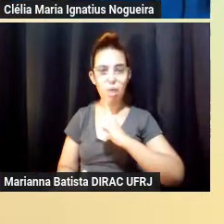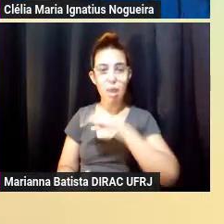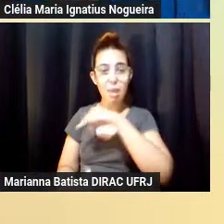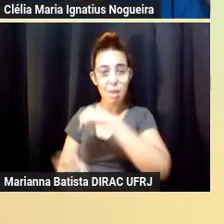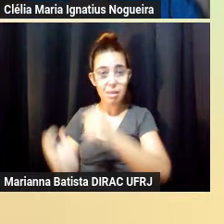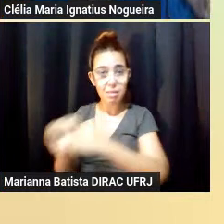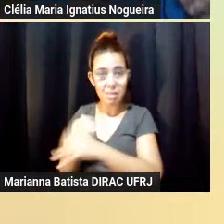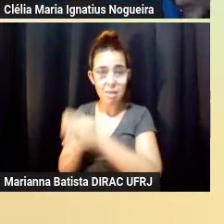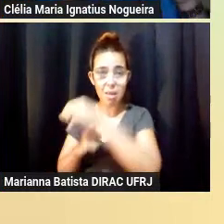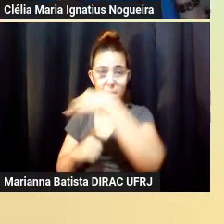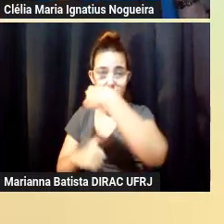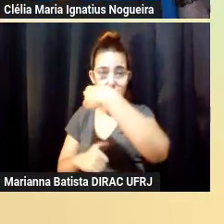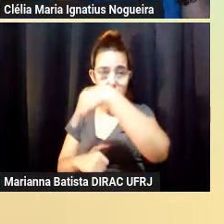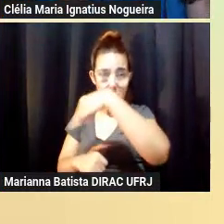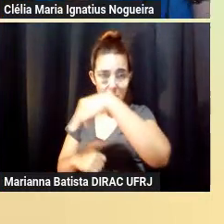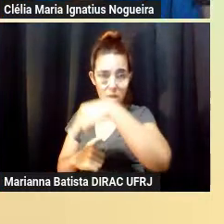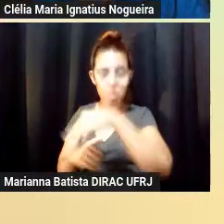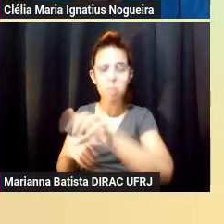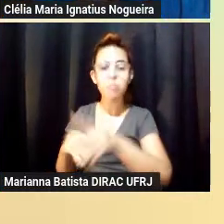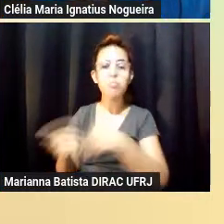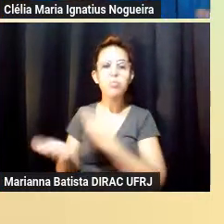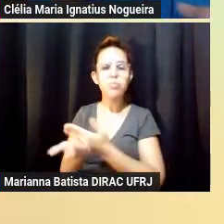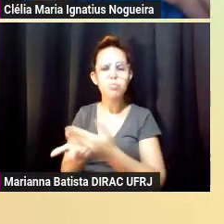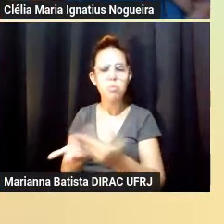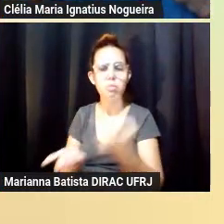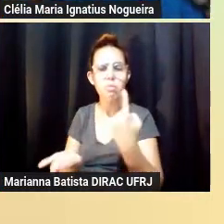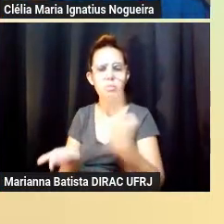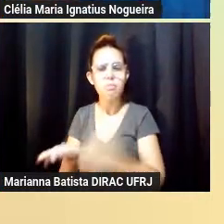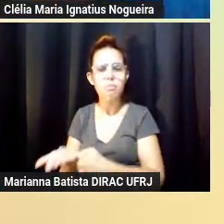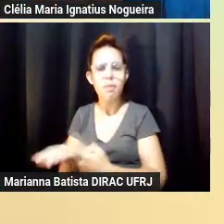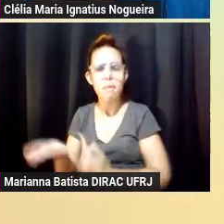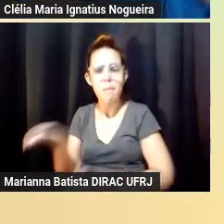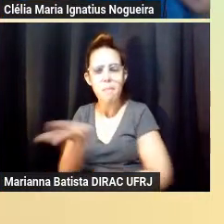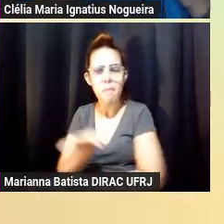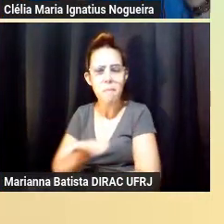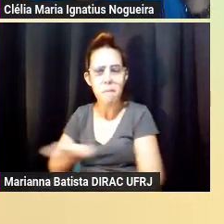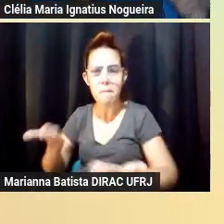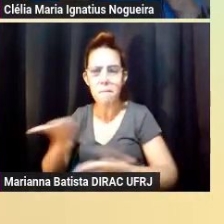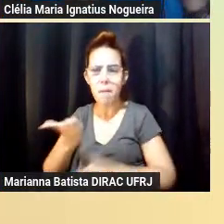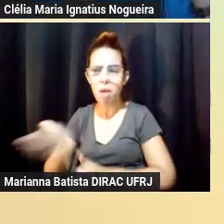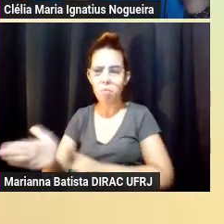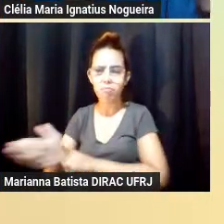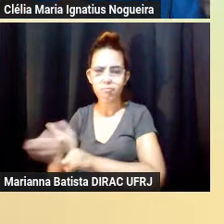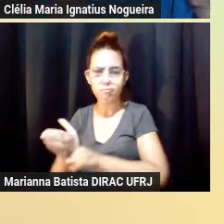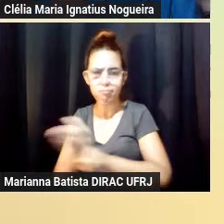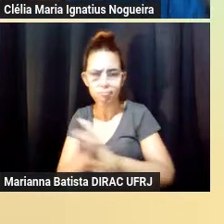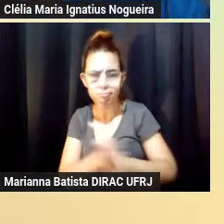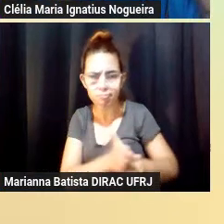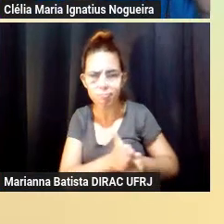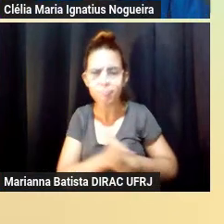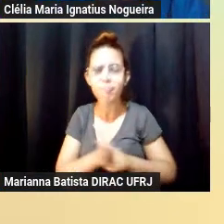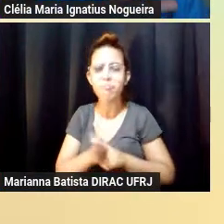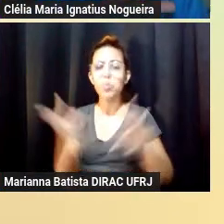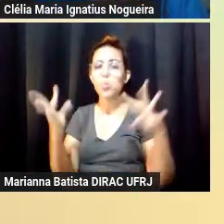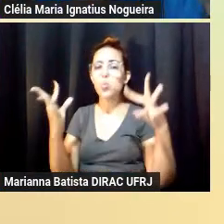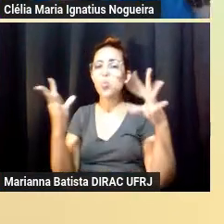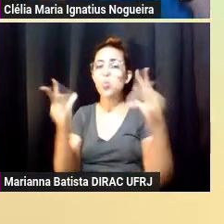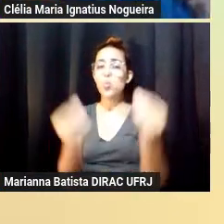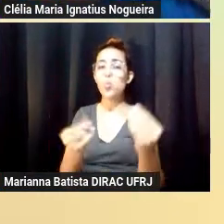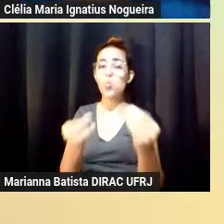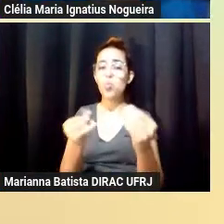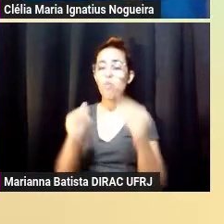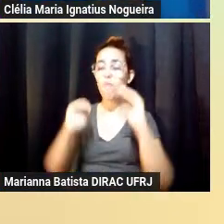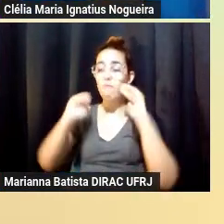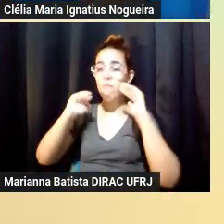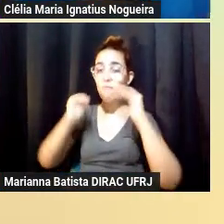conciliar, comecei a fazer pesquisa, comecei a fazer tudo voltado, então, tentando